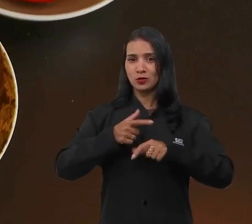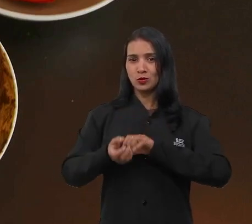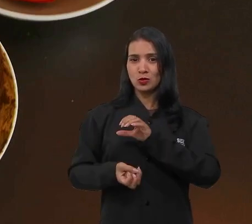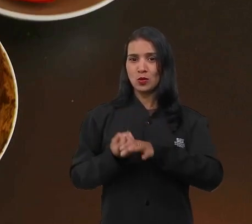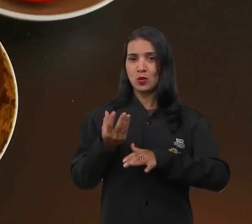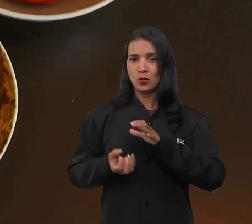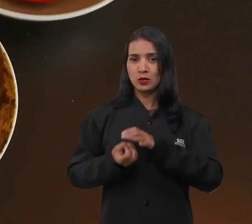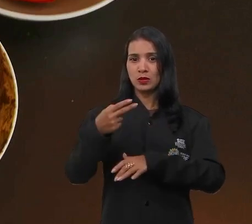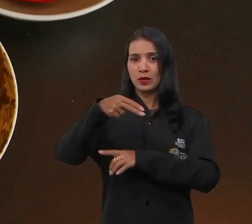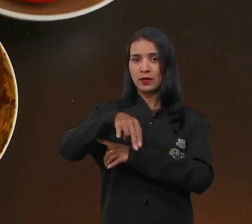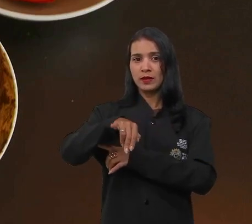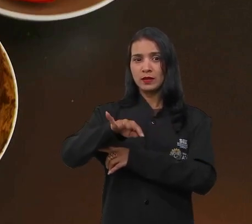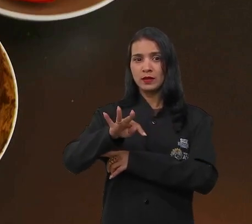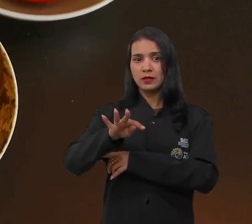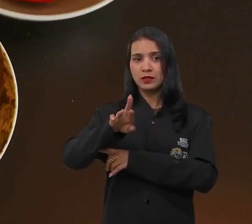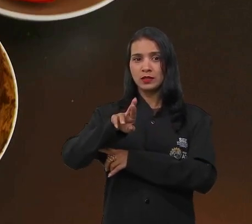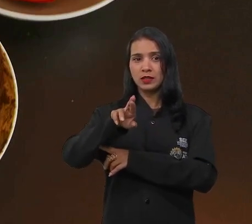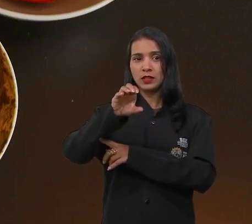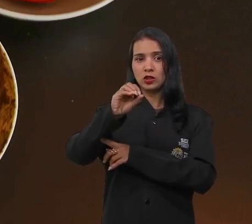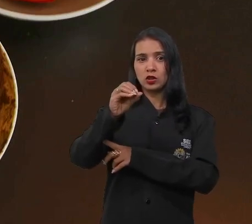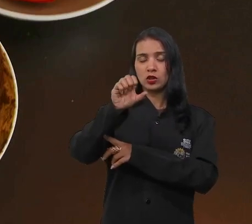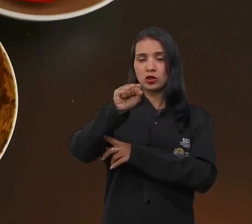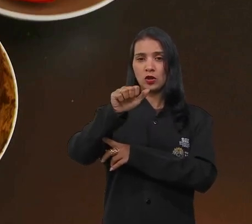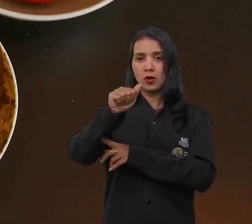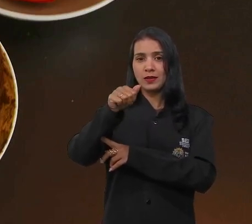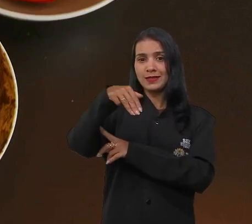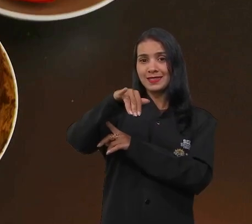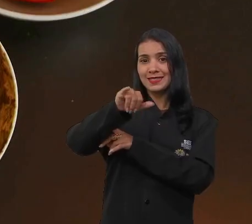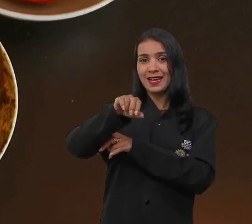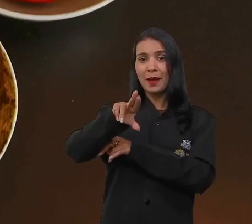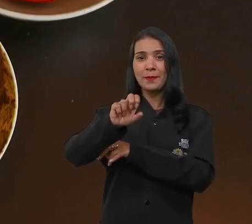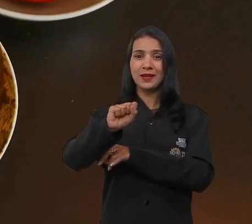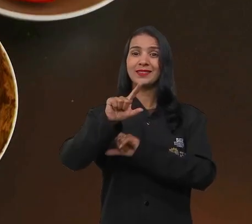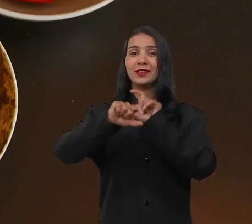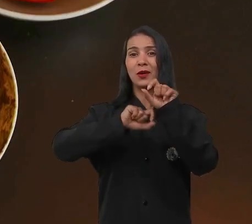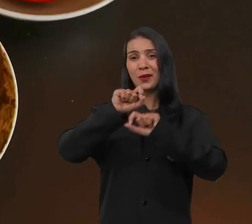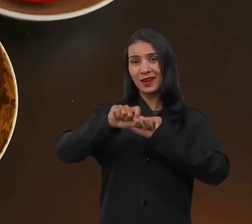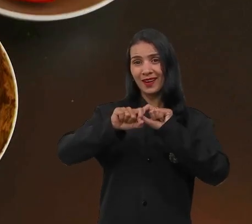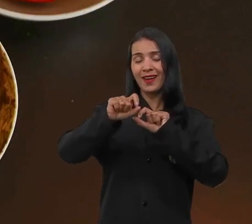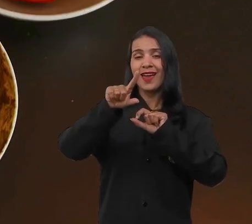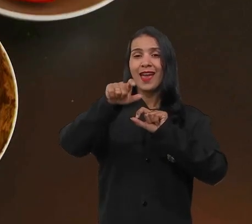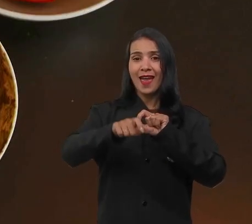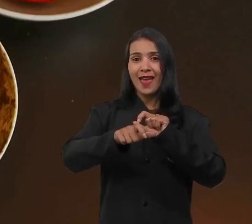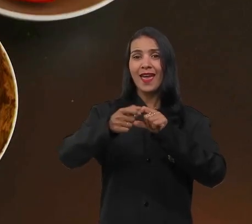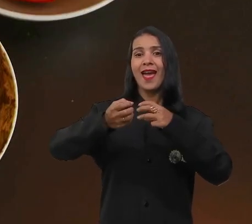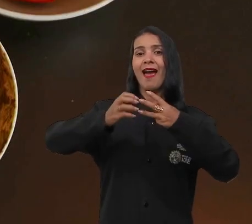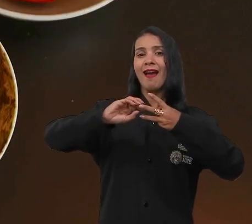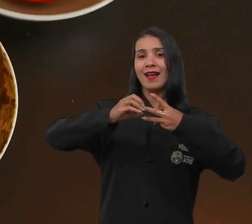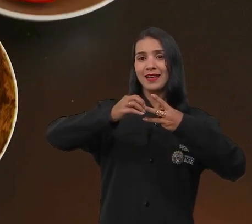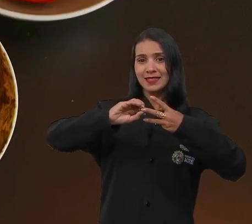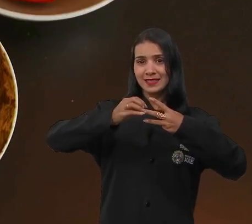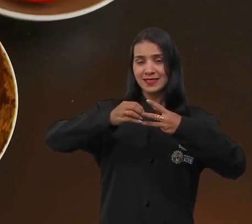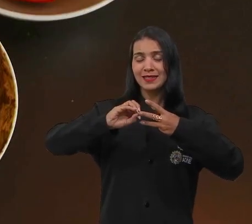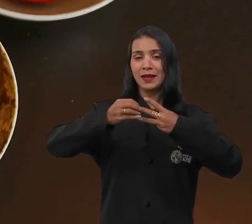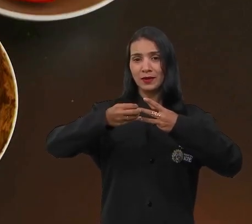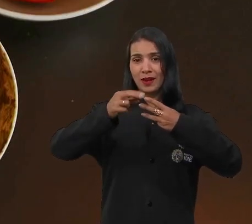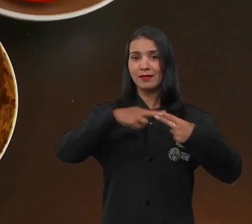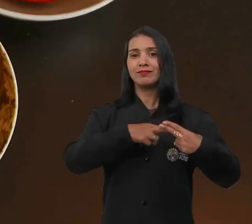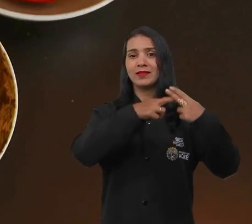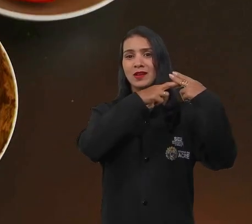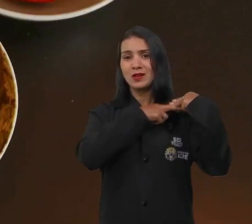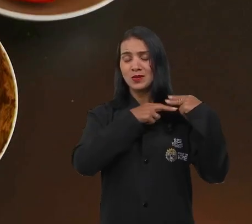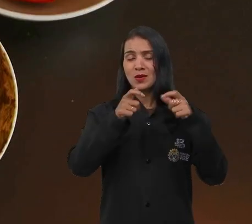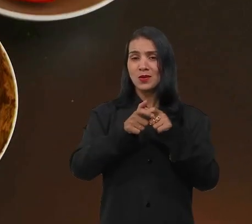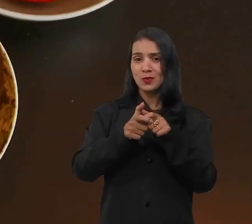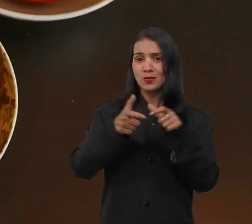nitrazaminas, né, que elas são conhecidas ali como a questão dos cancerígenos, né? Então, ele é classificado ali pela Organização Mundial da Saúde